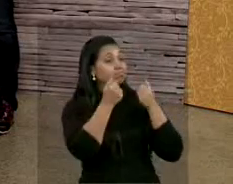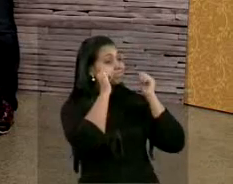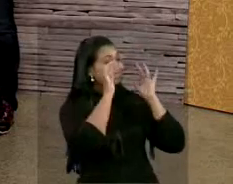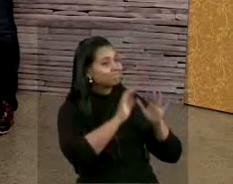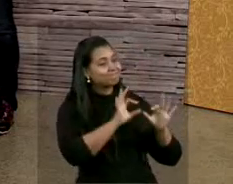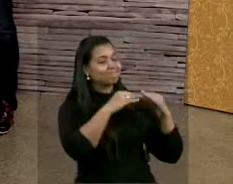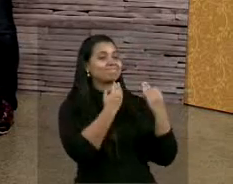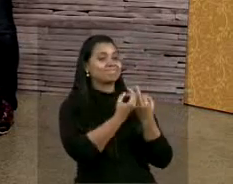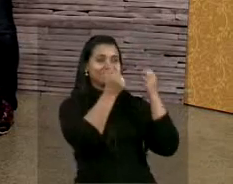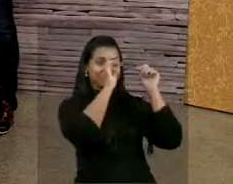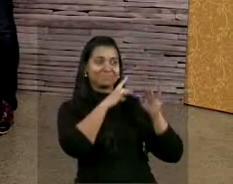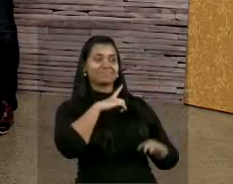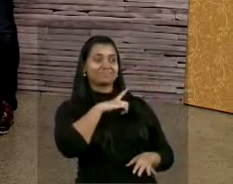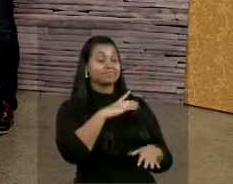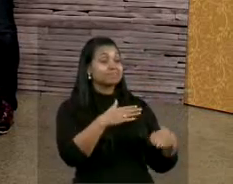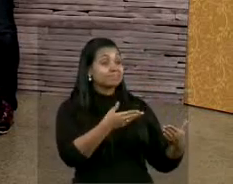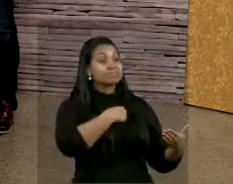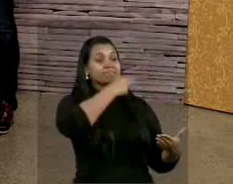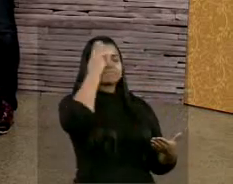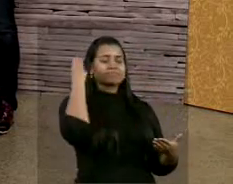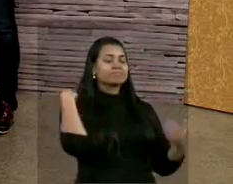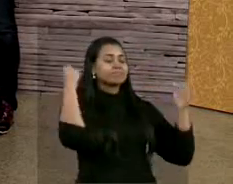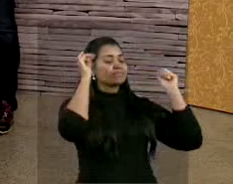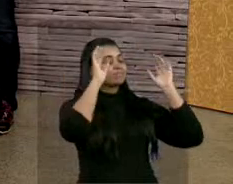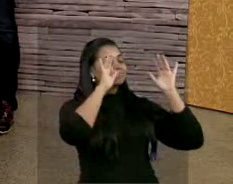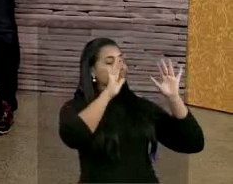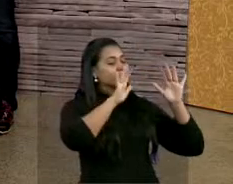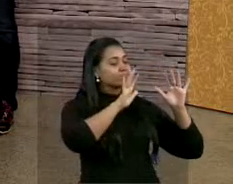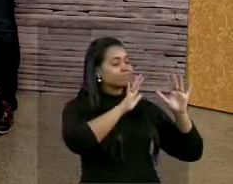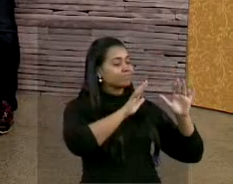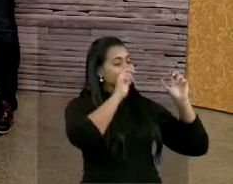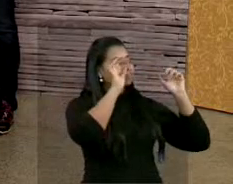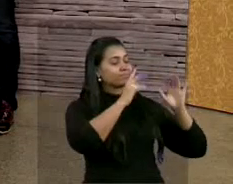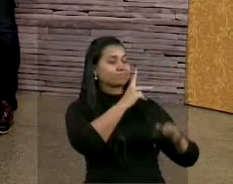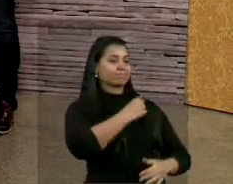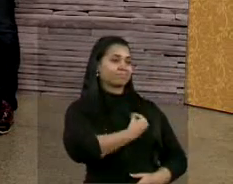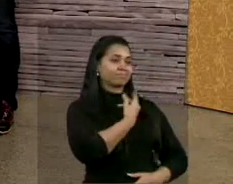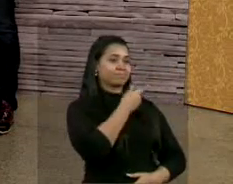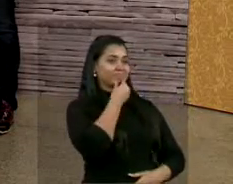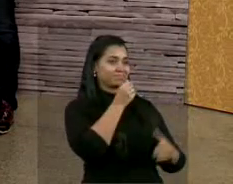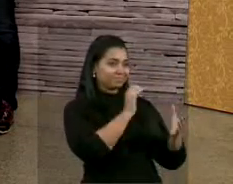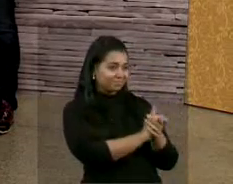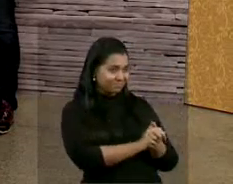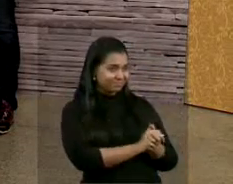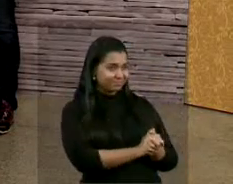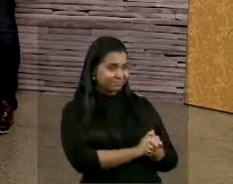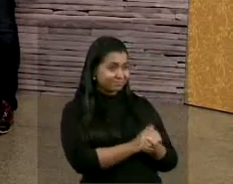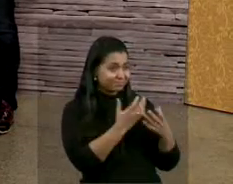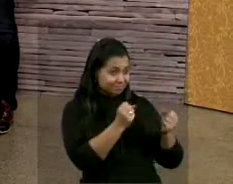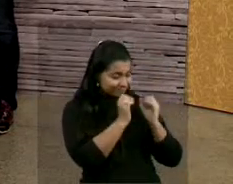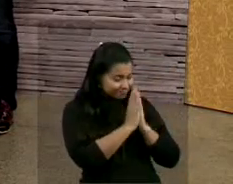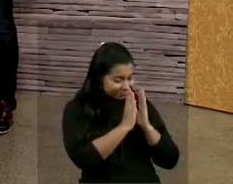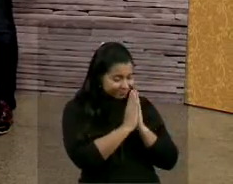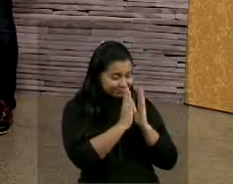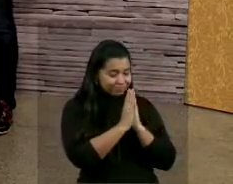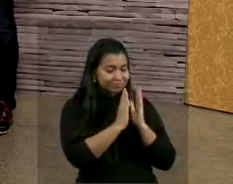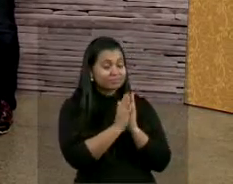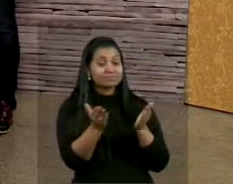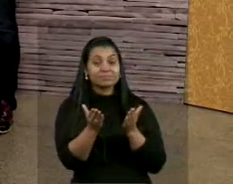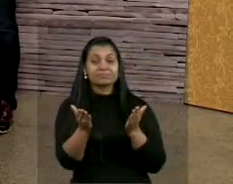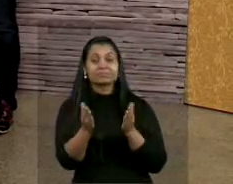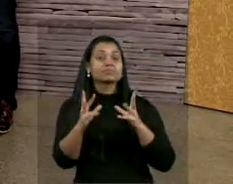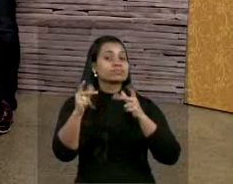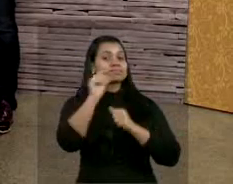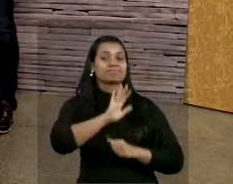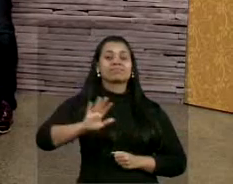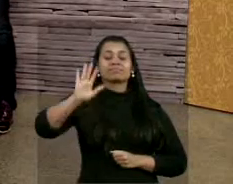que família abençoada. Nossa Senhora derrame bênçãos copiosas sobre você e seu esposo, viu? Vamos Obrigada. Rezar então e agora com